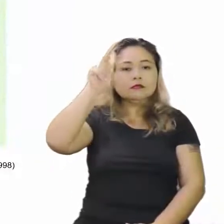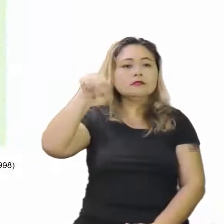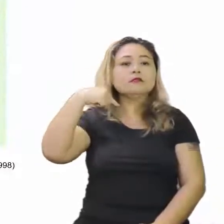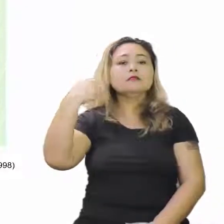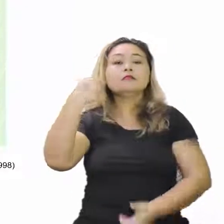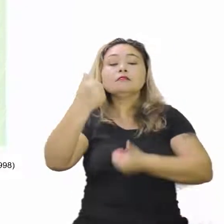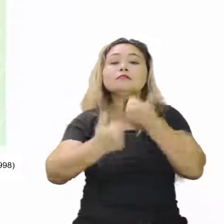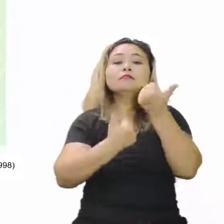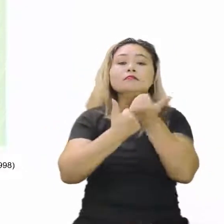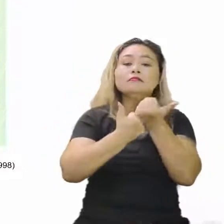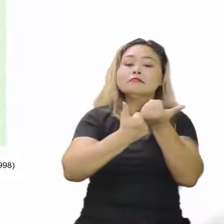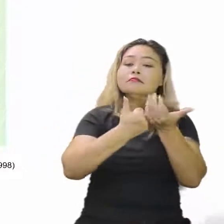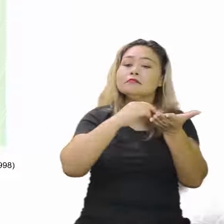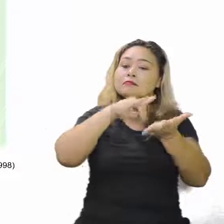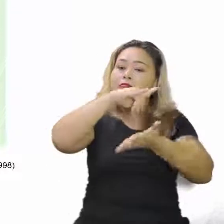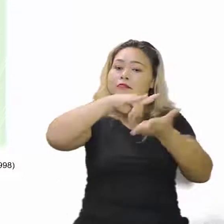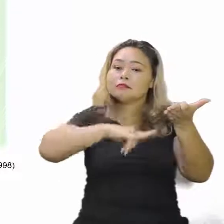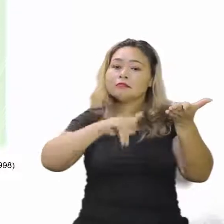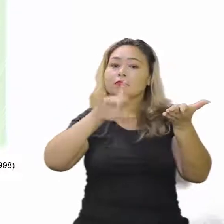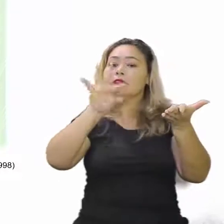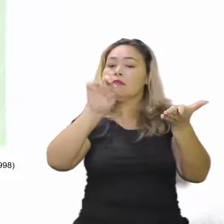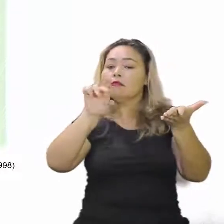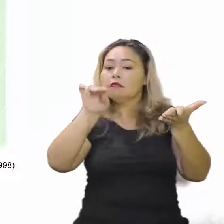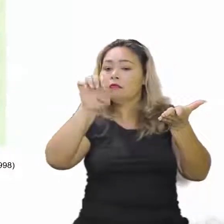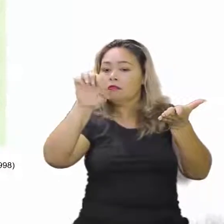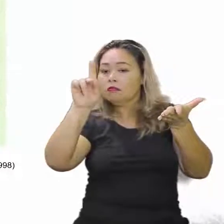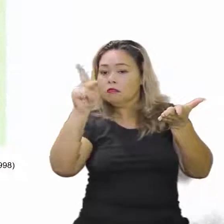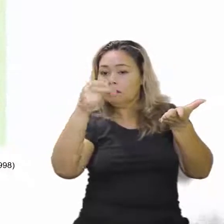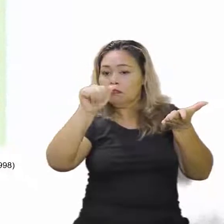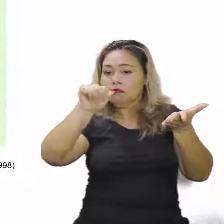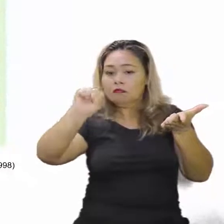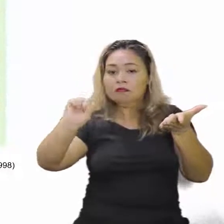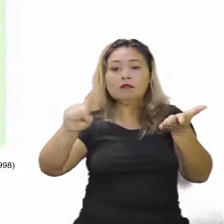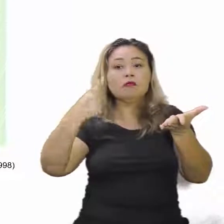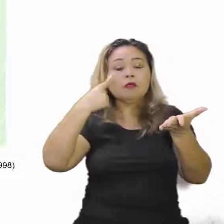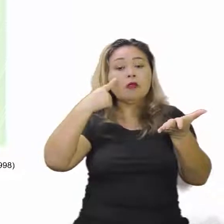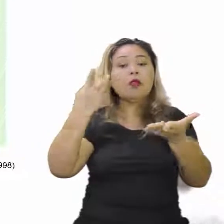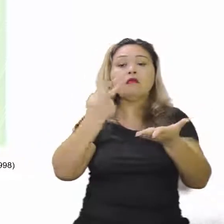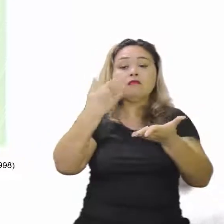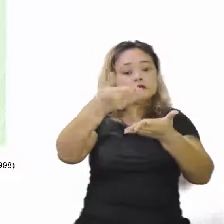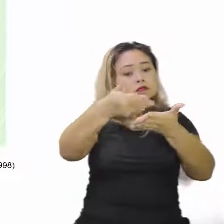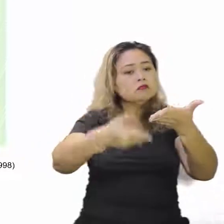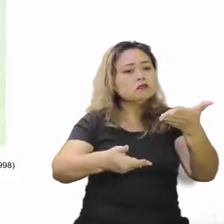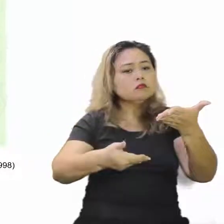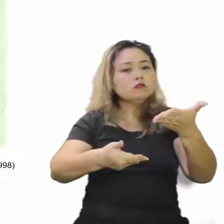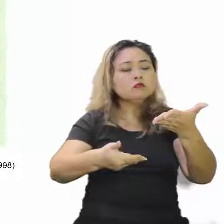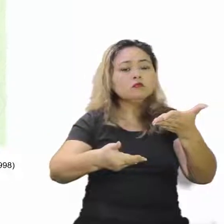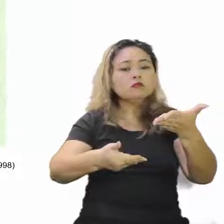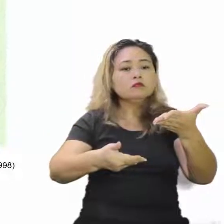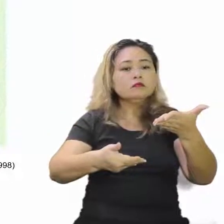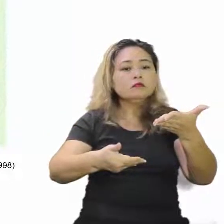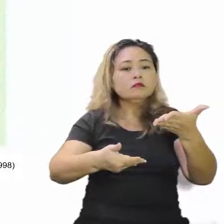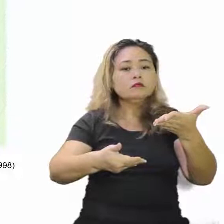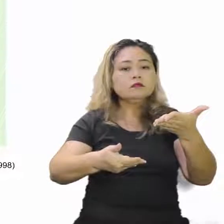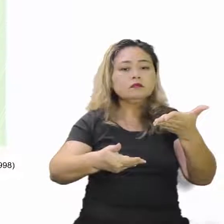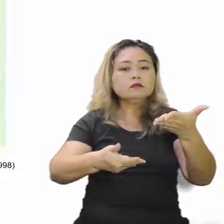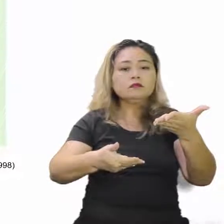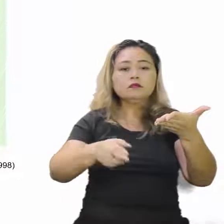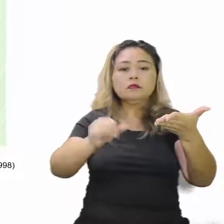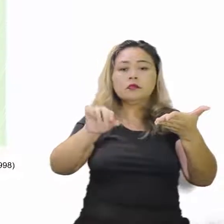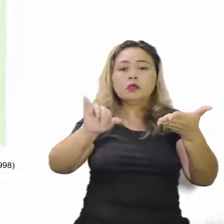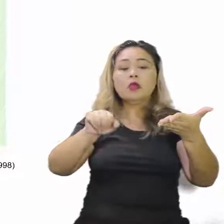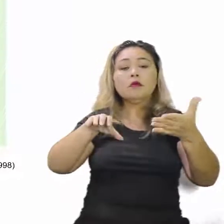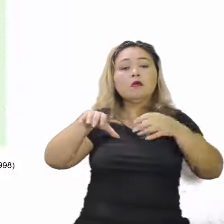vestido aí quem? O Tratado de Tordesilhas, ó. E é o que ele vai dizer aqui, ó. Você estuda